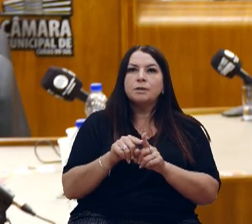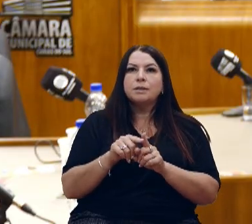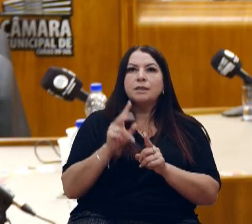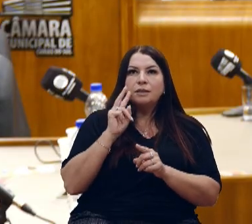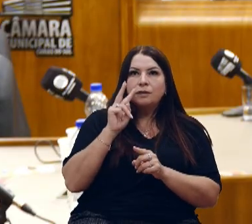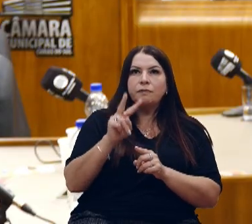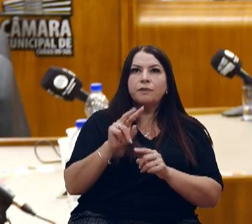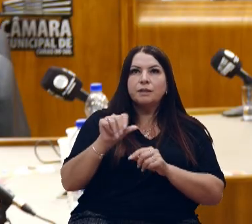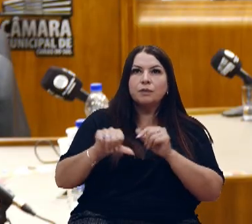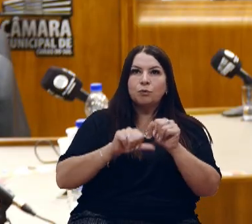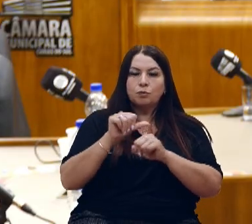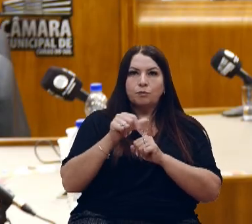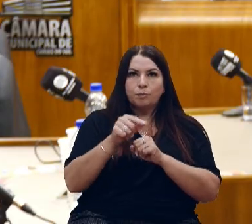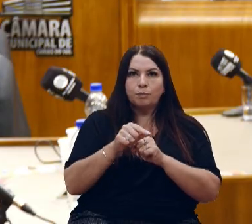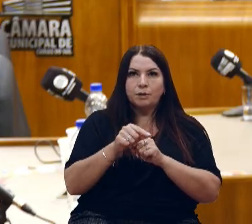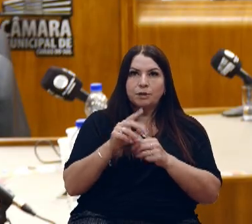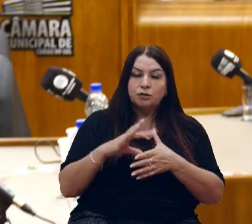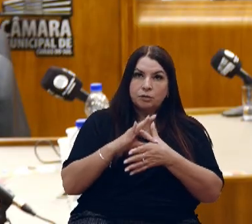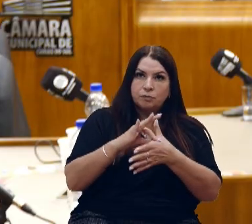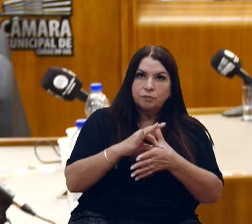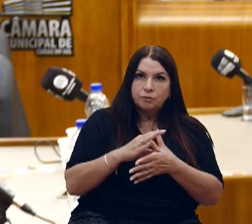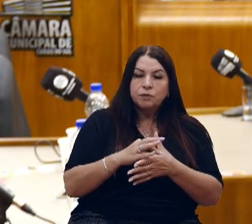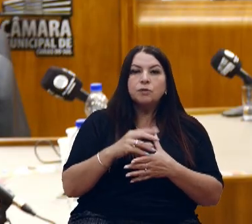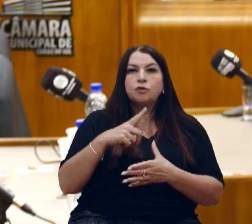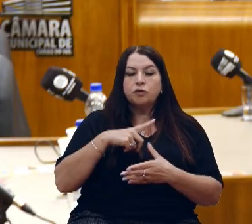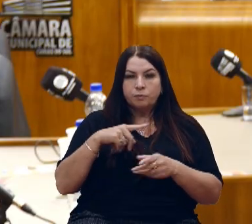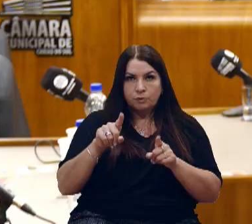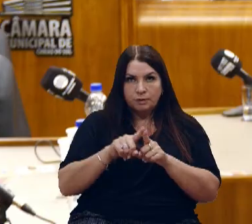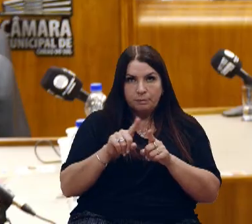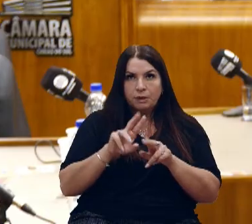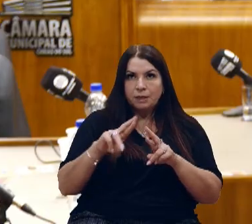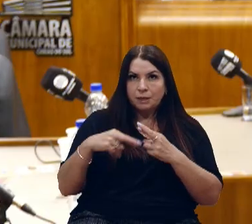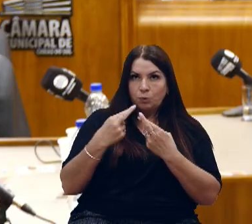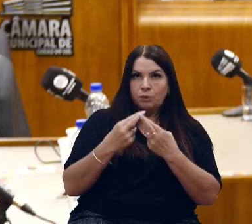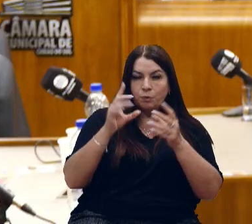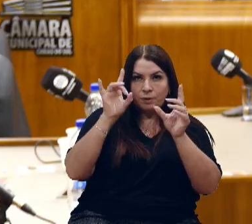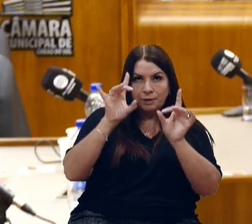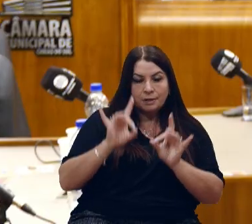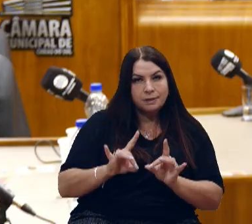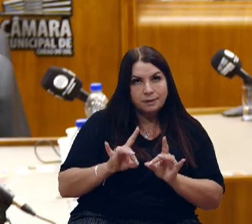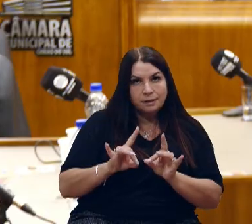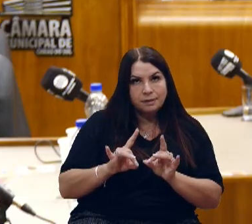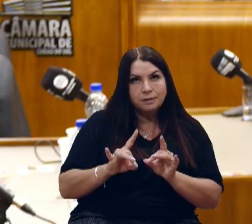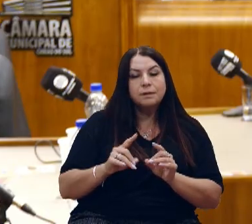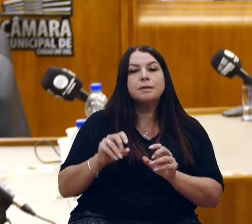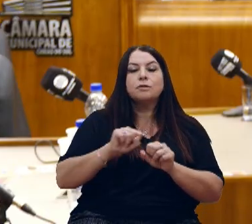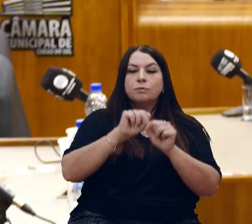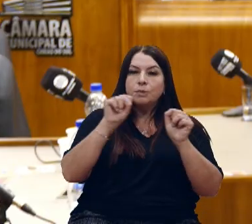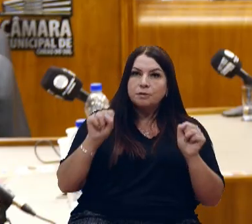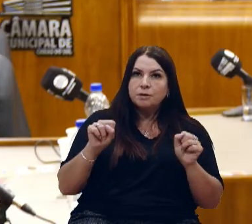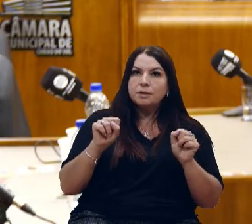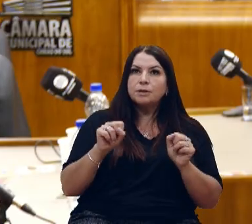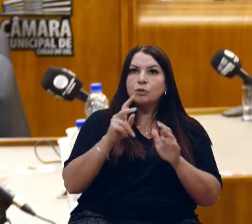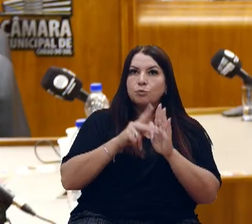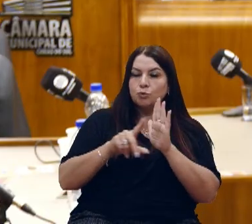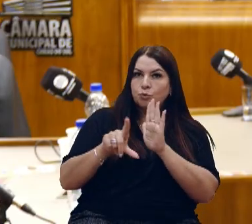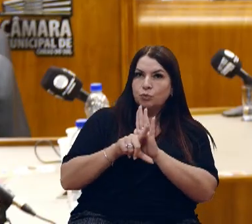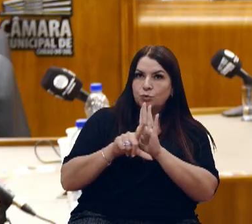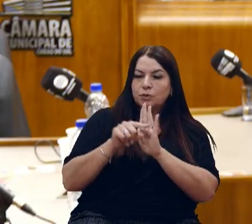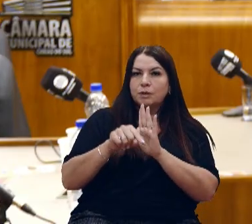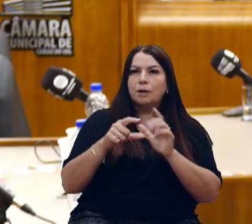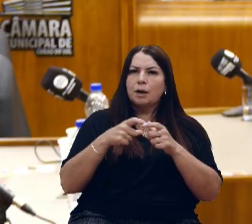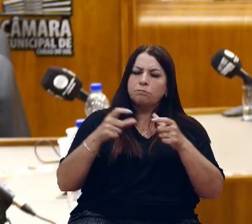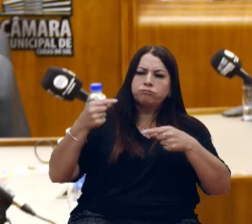prever alternância de liderança. Nós tivemos também sessões extraordinárias na manhã de hoje, um projeto aí que teve